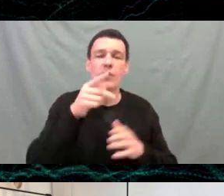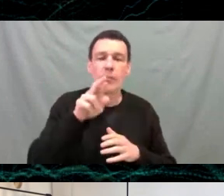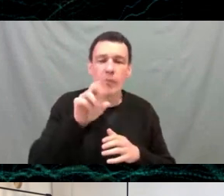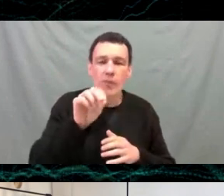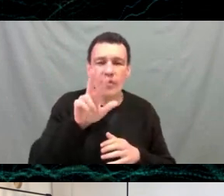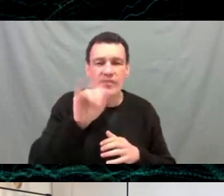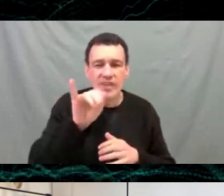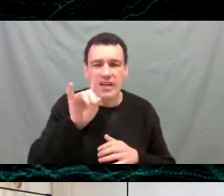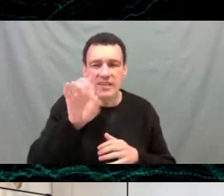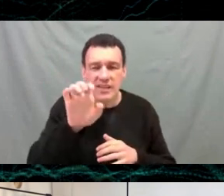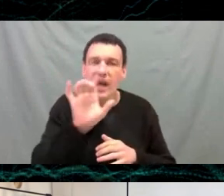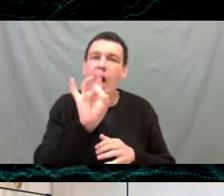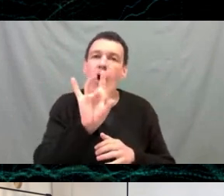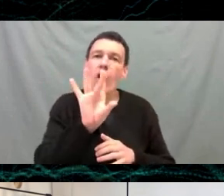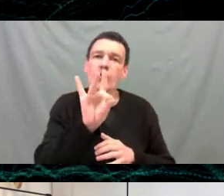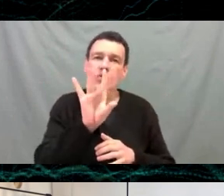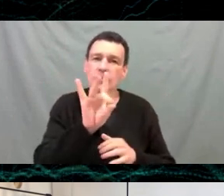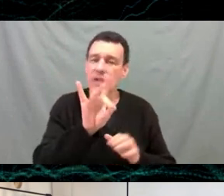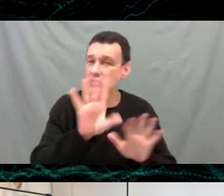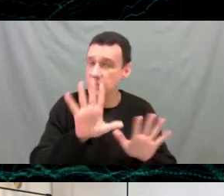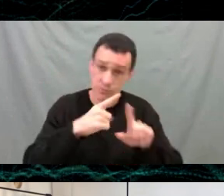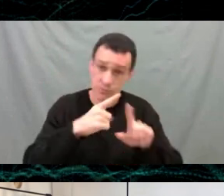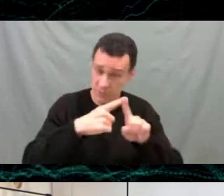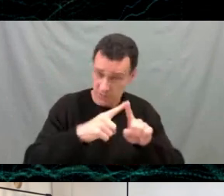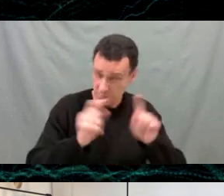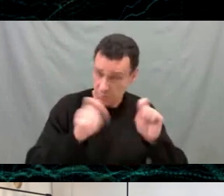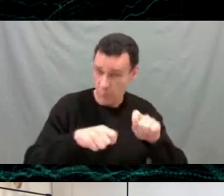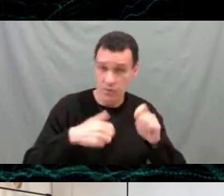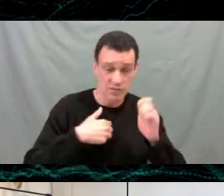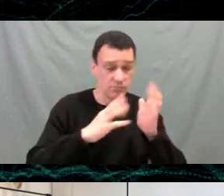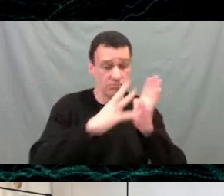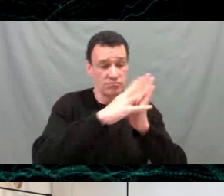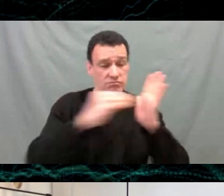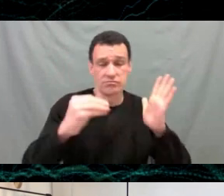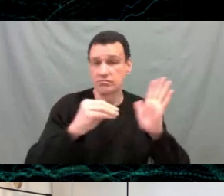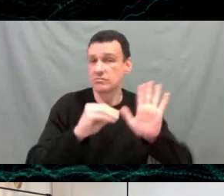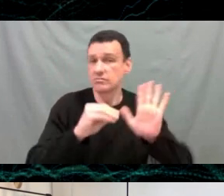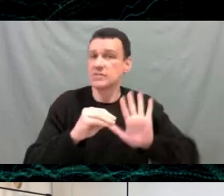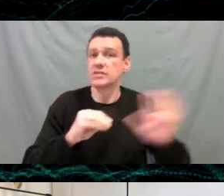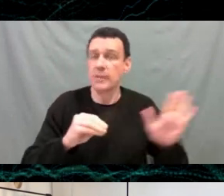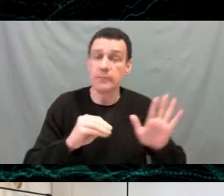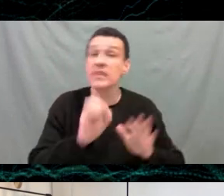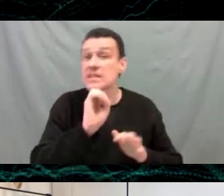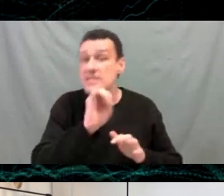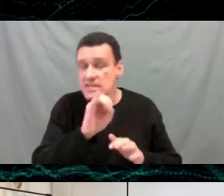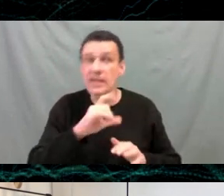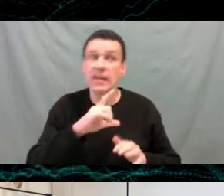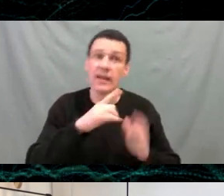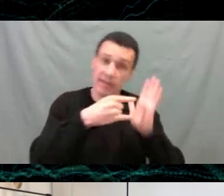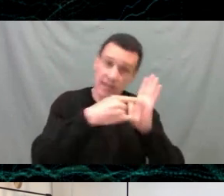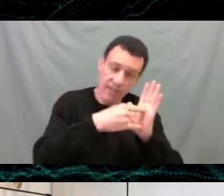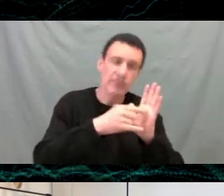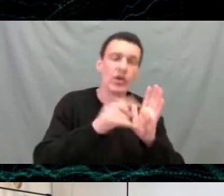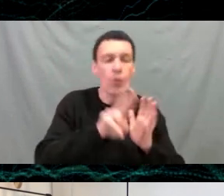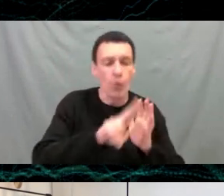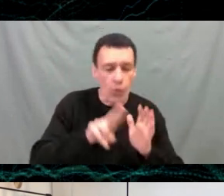consigo templatizar esse provider, e aí eu consigo falar: se está em dev, utiliza tal conta, se está em homologue,